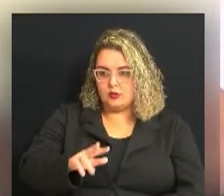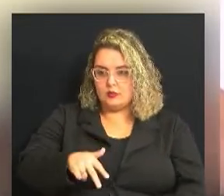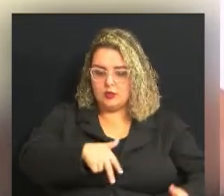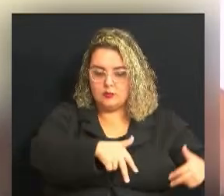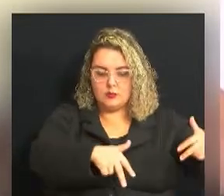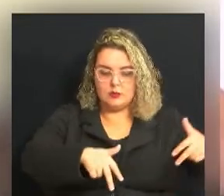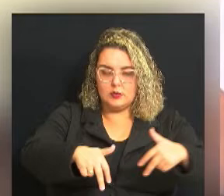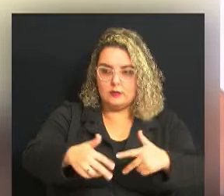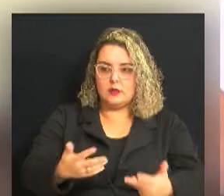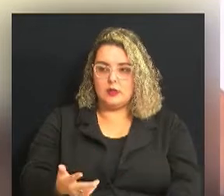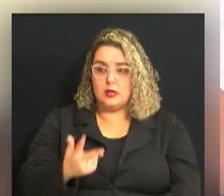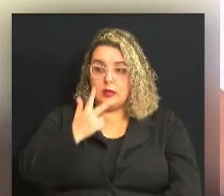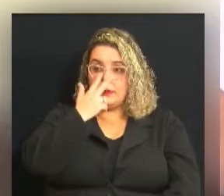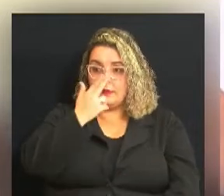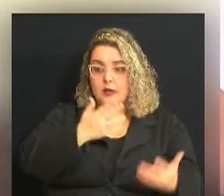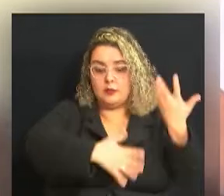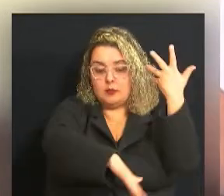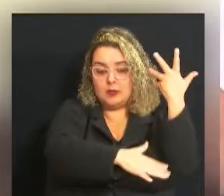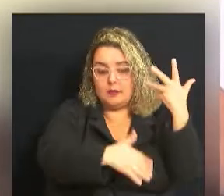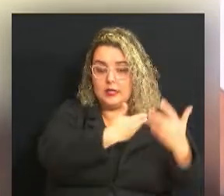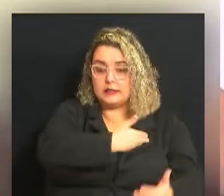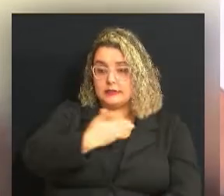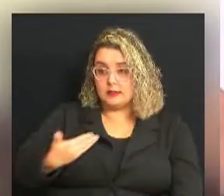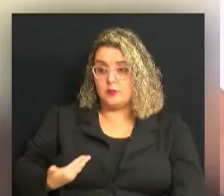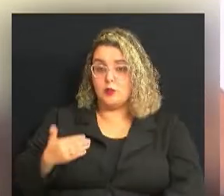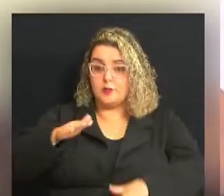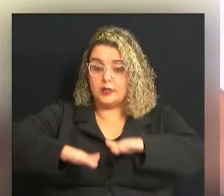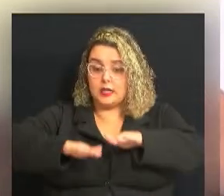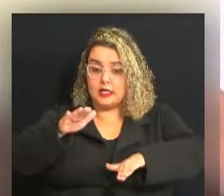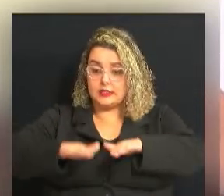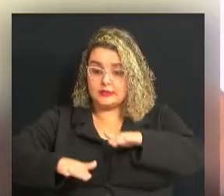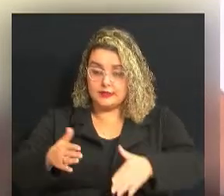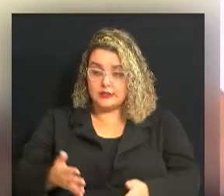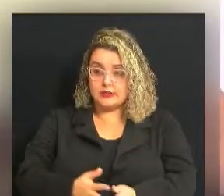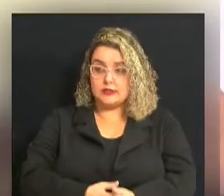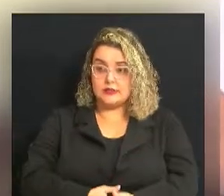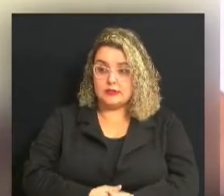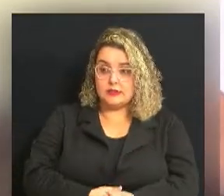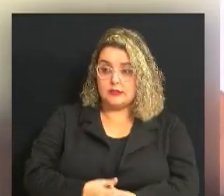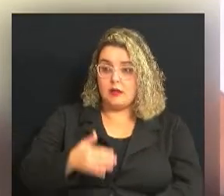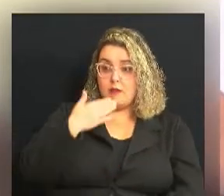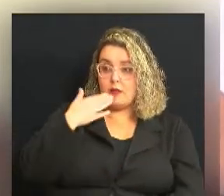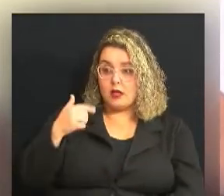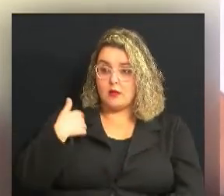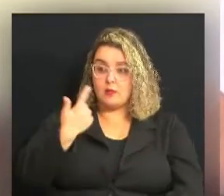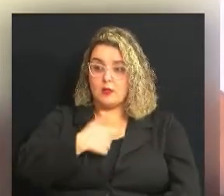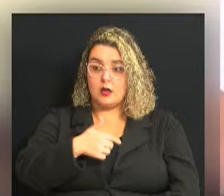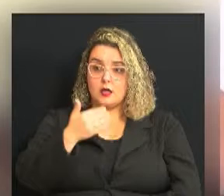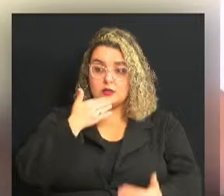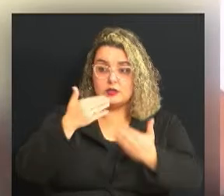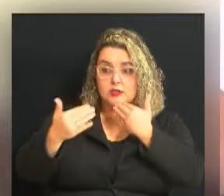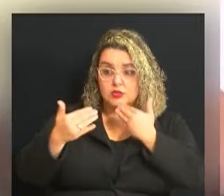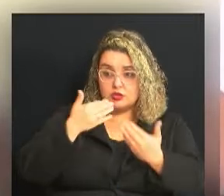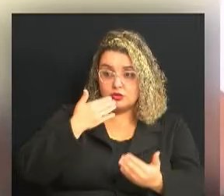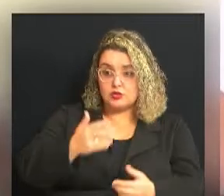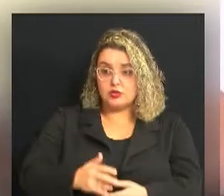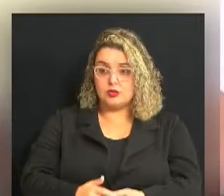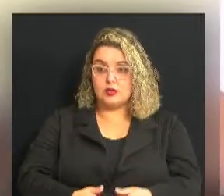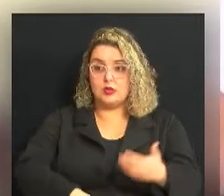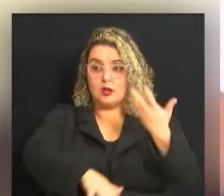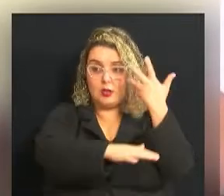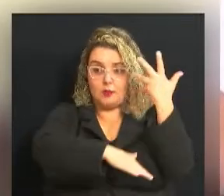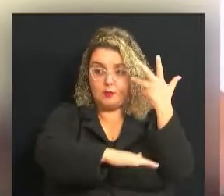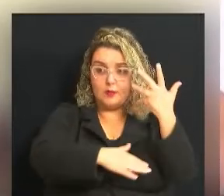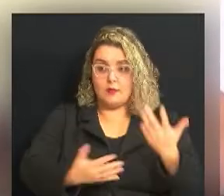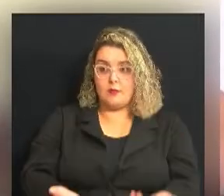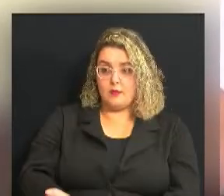fica parecendo uma praça pública. Então, muitas das vezes, solicitam para a gente alguma demanda para a Secretaria de Esporte para o